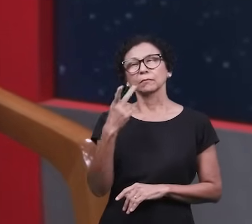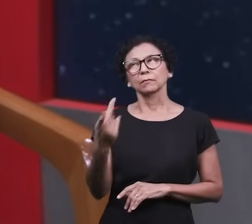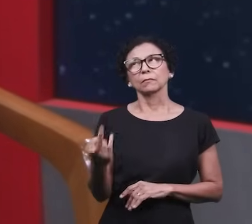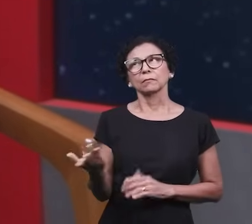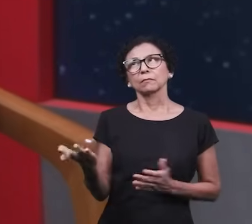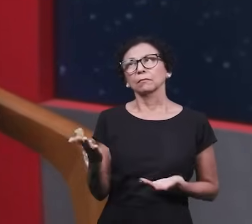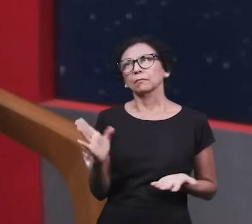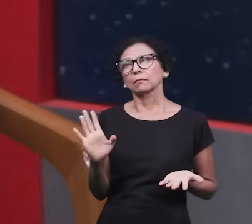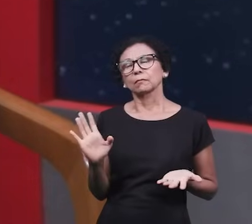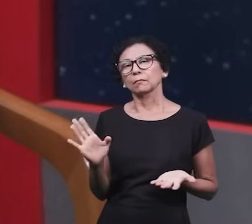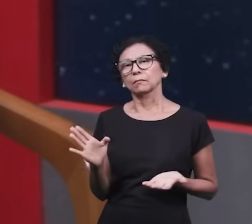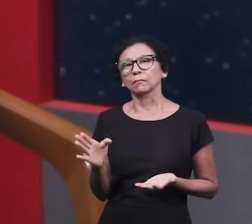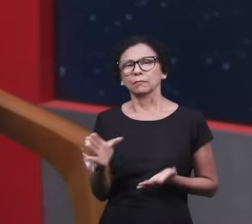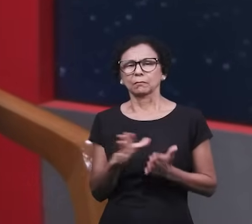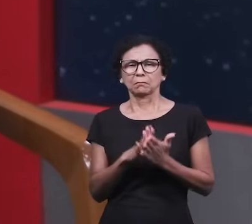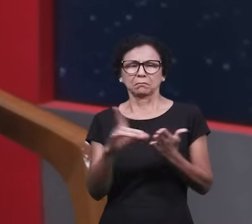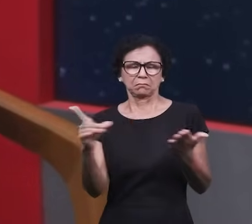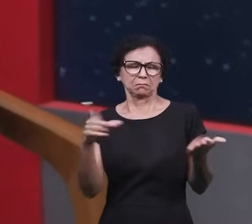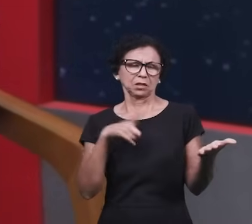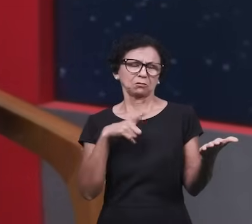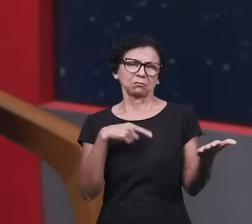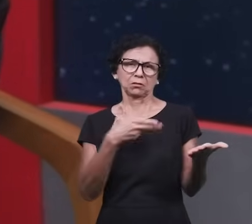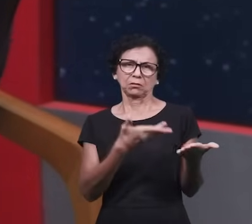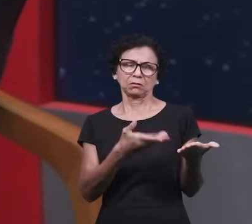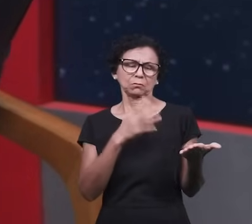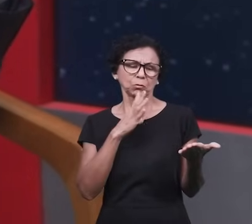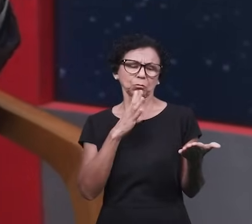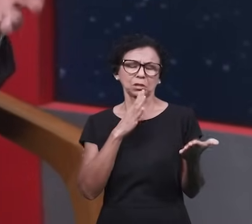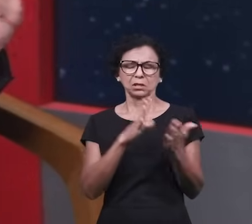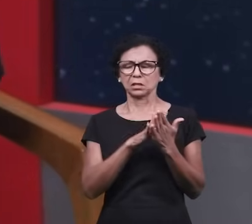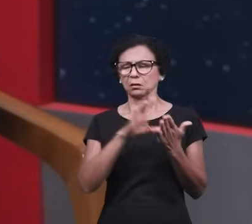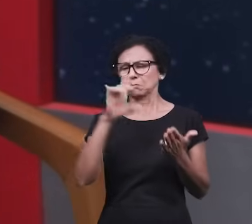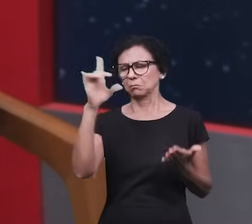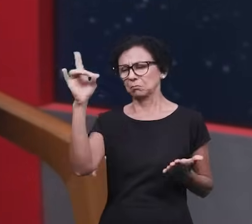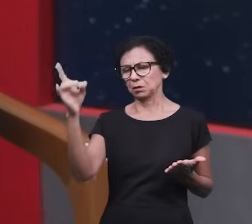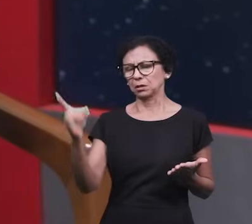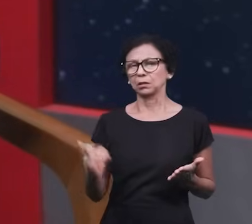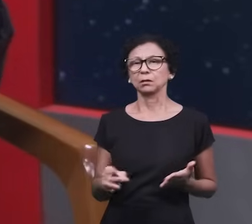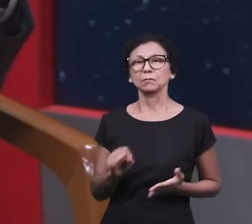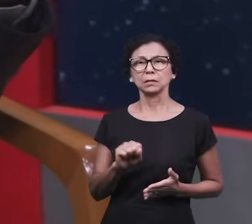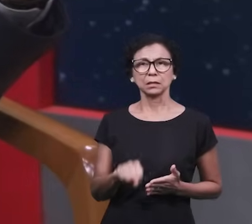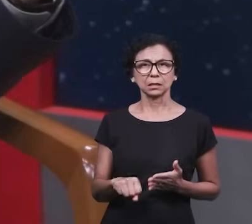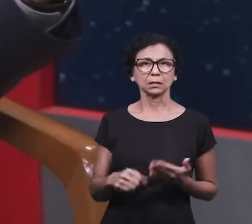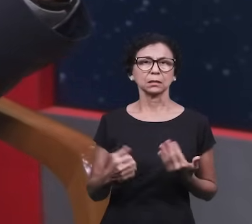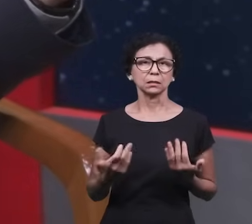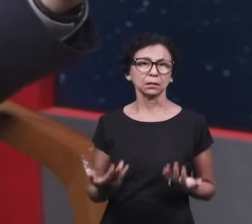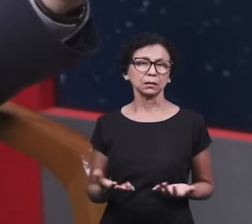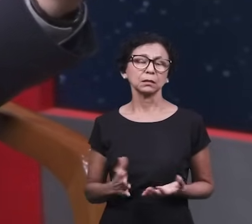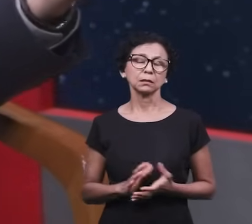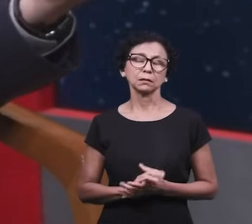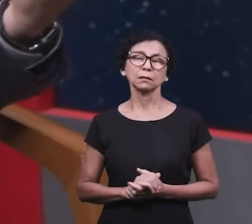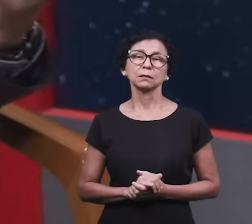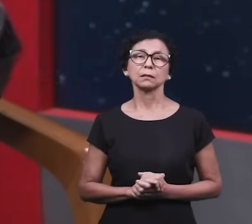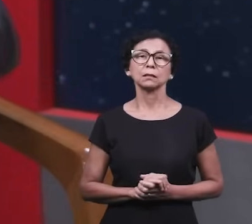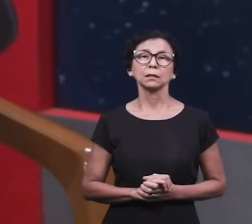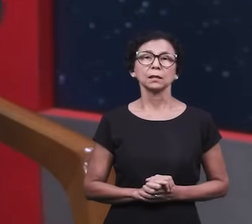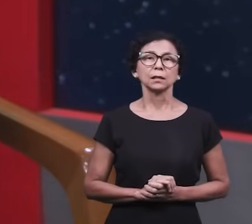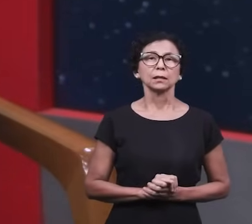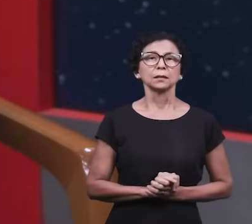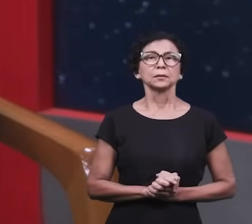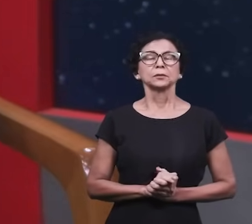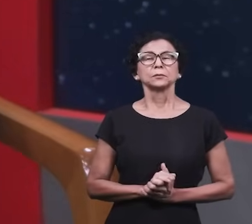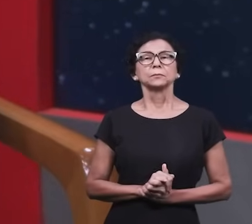mas eu tenho a Bíblia. Claro, a Bíblia é a palavra de Deus, a Bíblia pela ação do Espírito Santo é